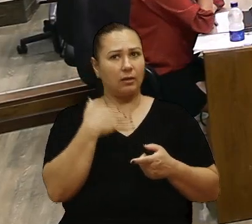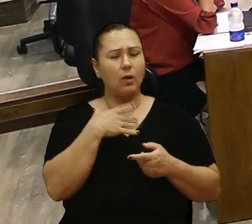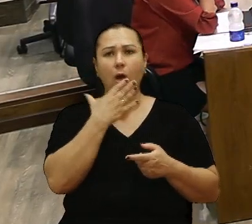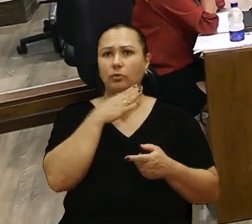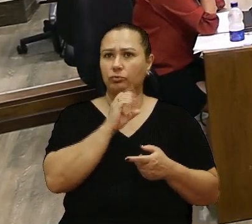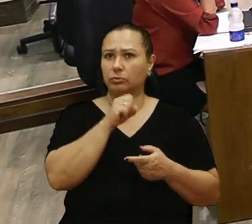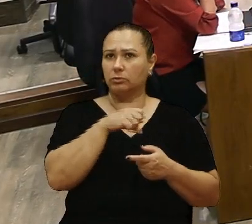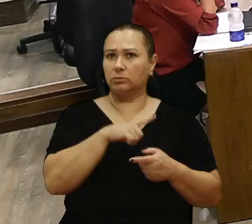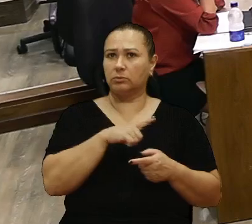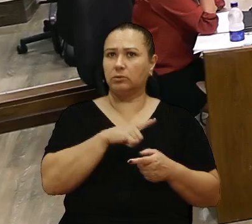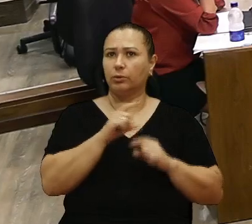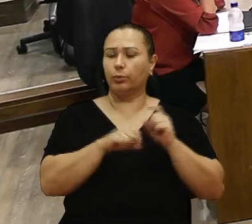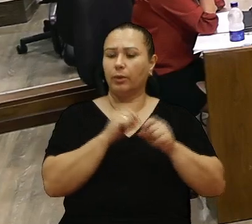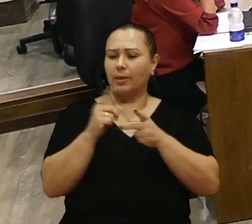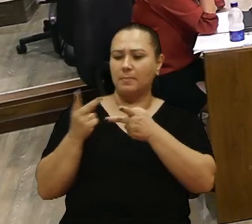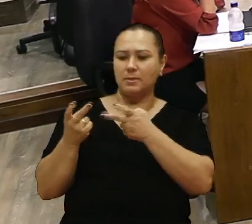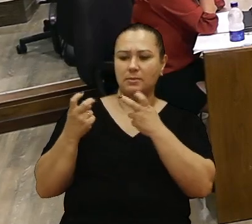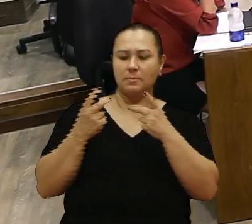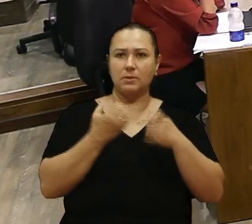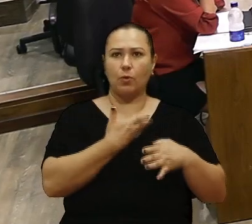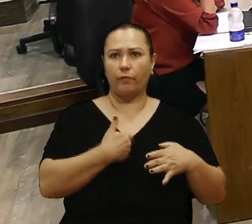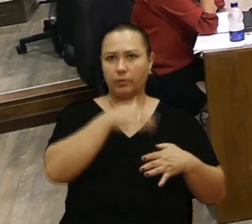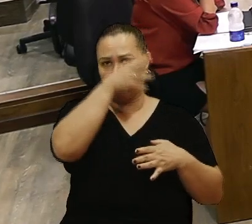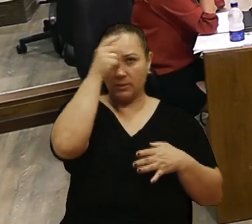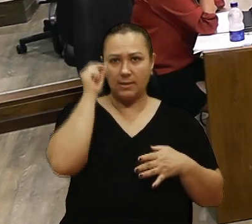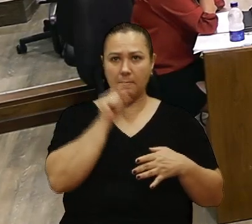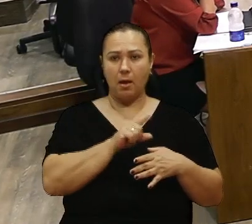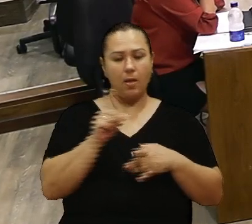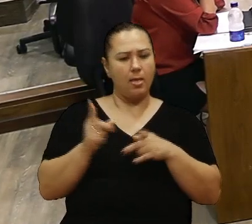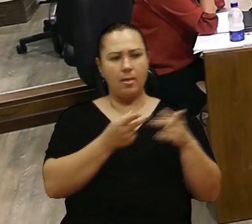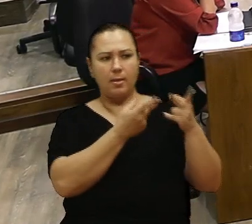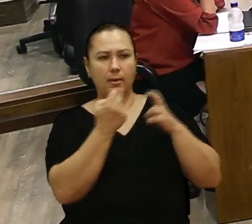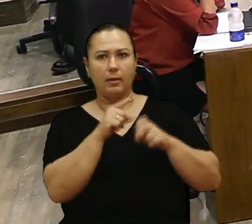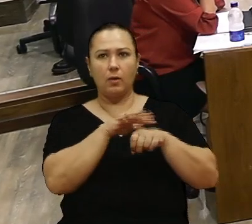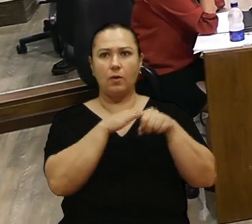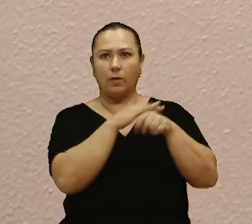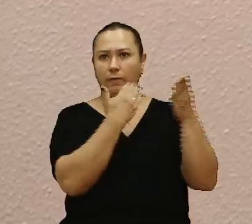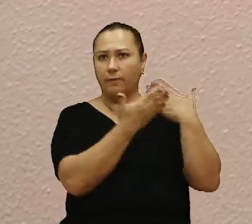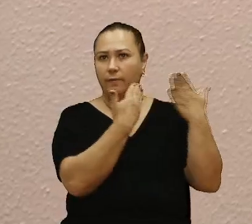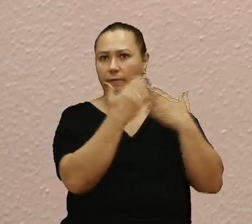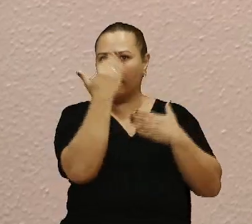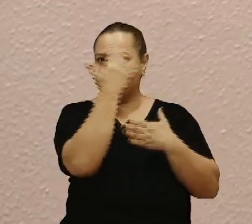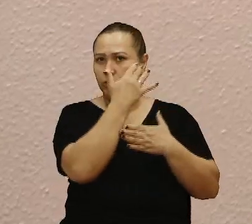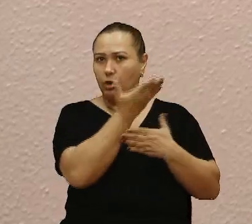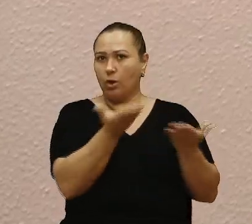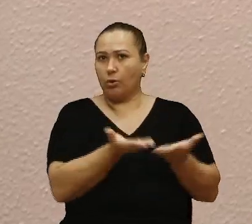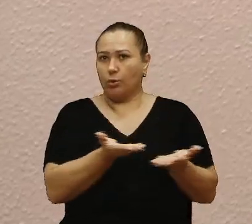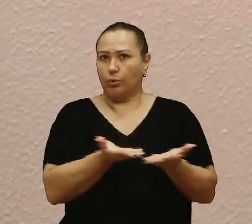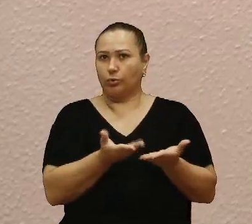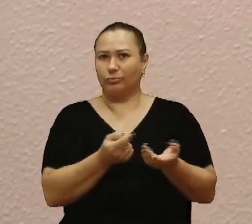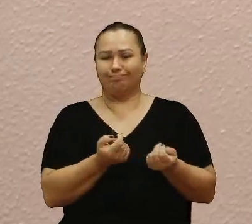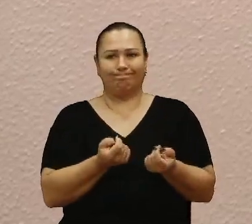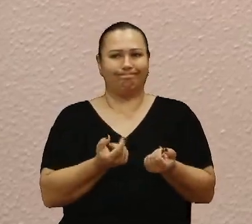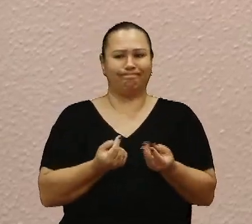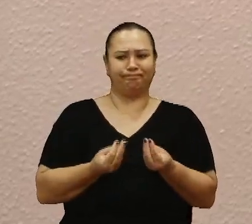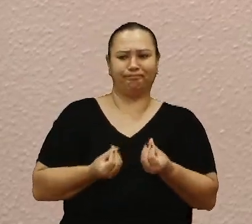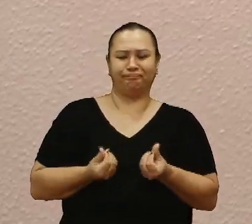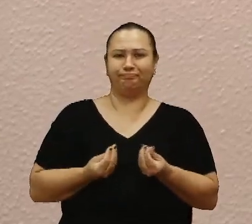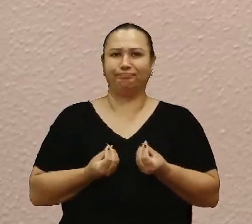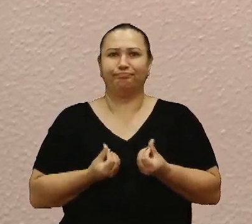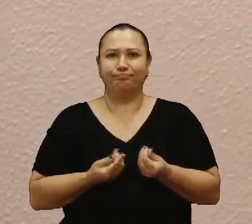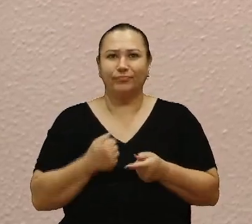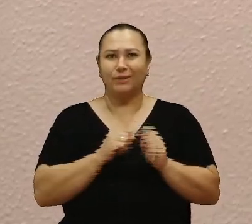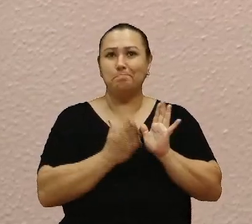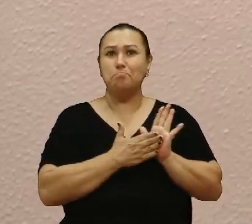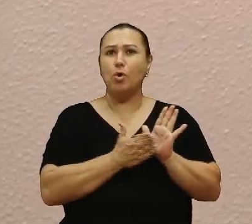uma certa percepção do governo municipal, percebi isso na conversa com o prefeito hoje, um certo ranço de quando nós